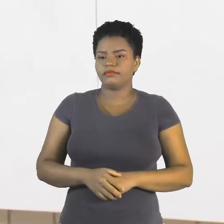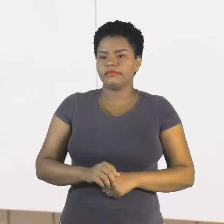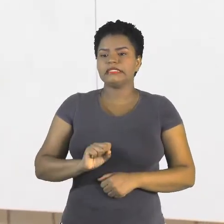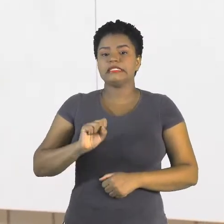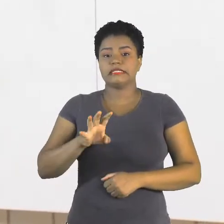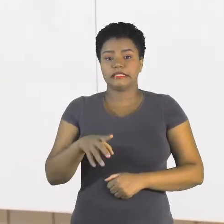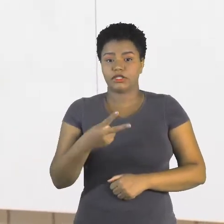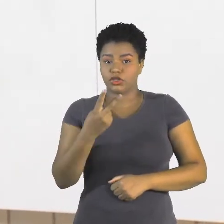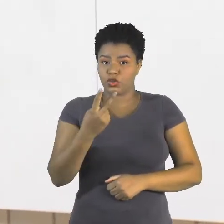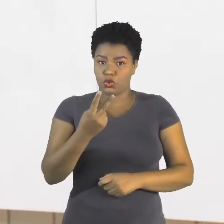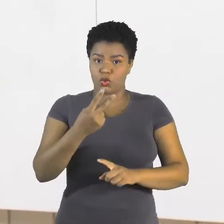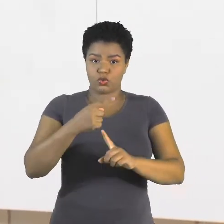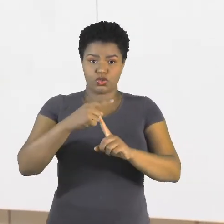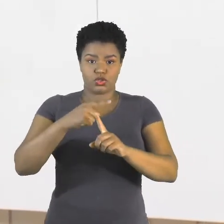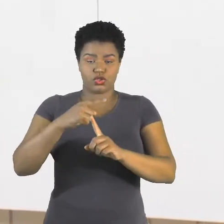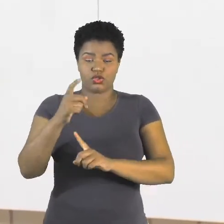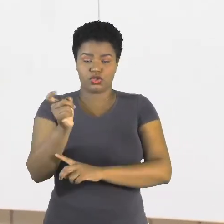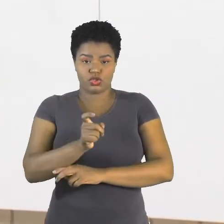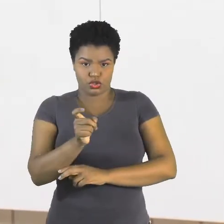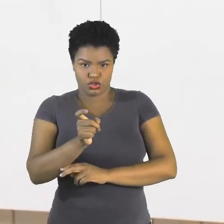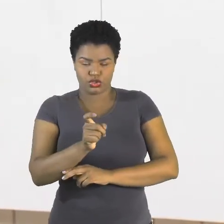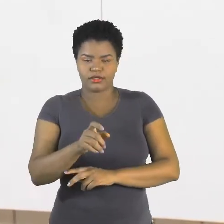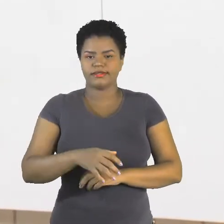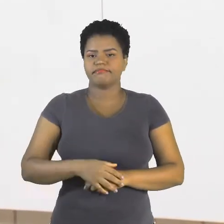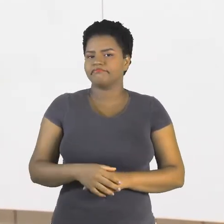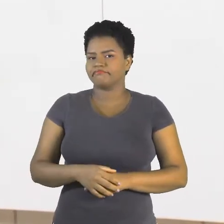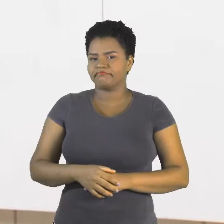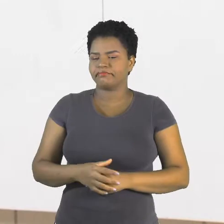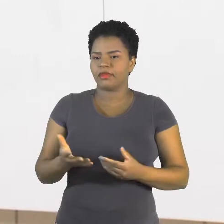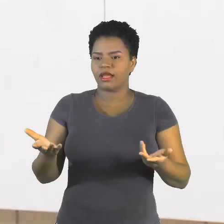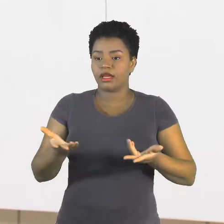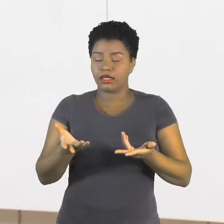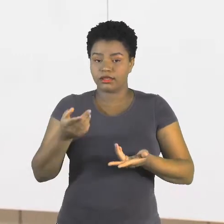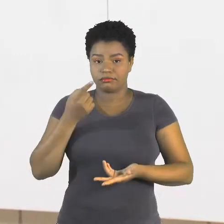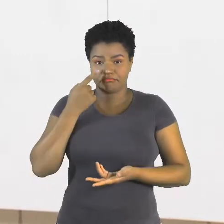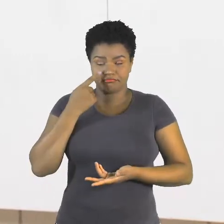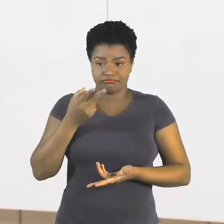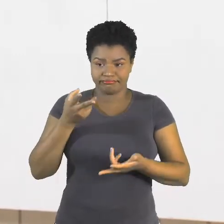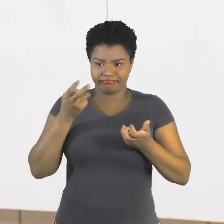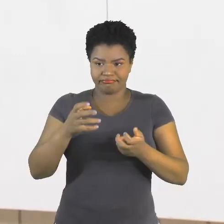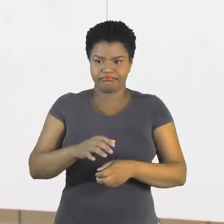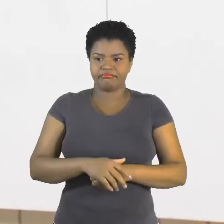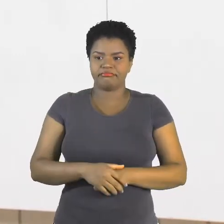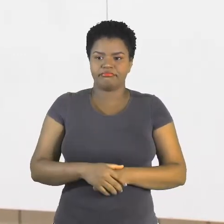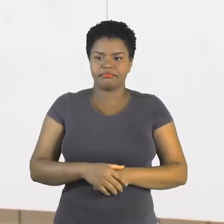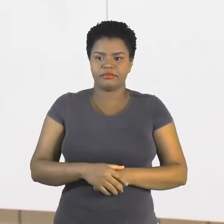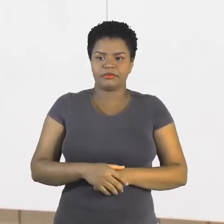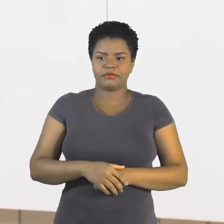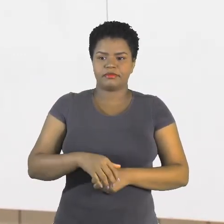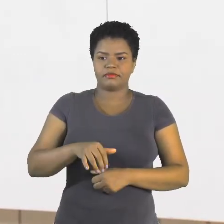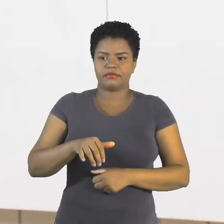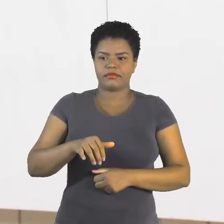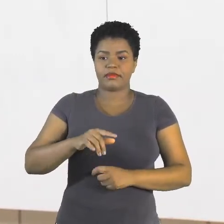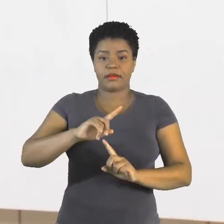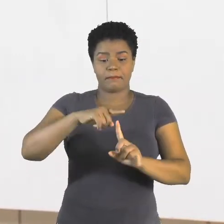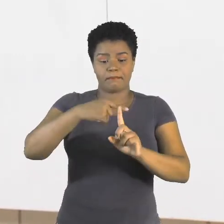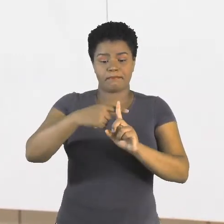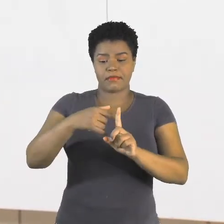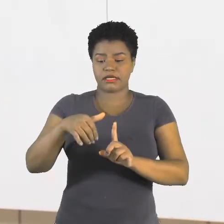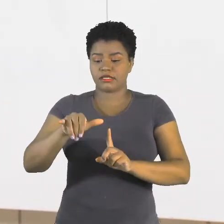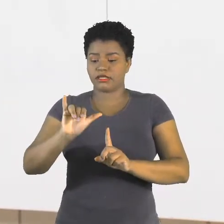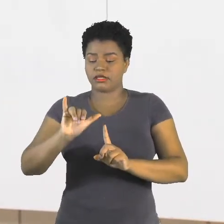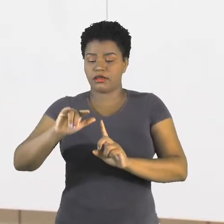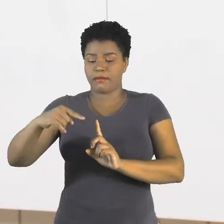2x, tranquilo, tá? Agora observem o seguinte, mais y menos y.